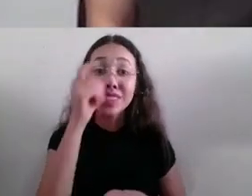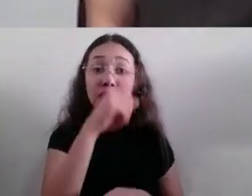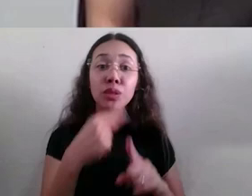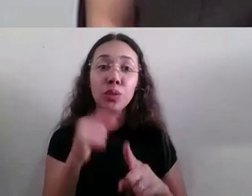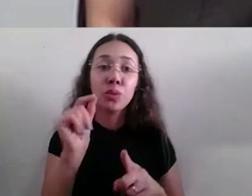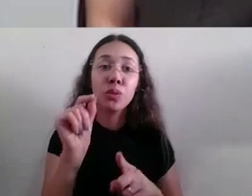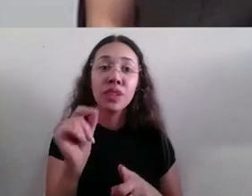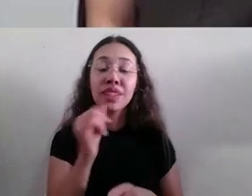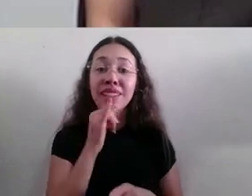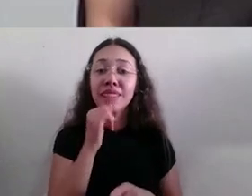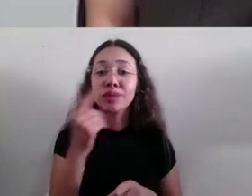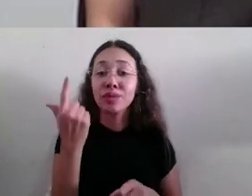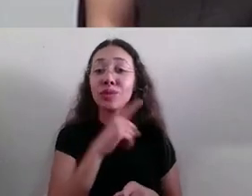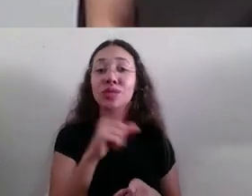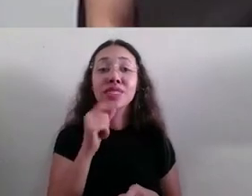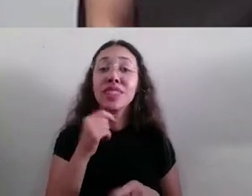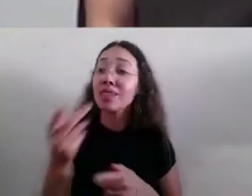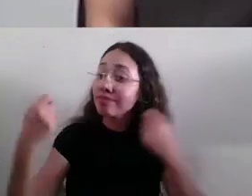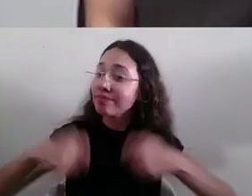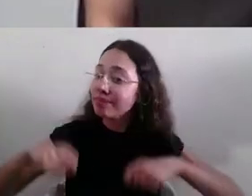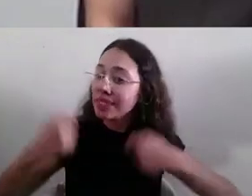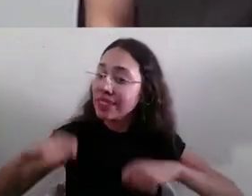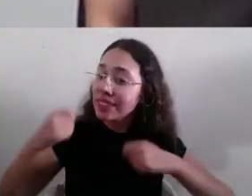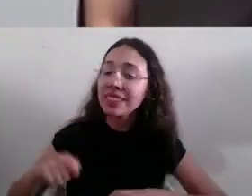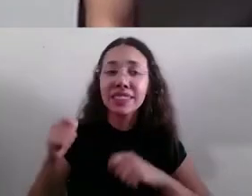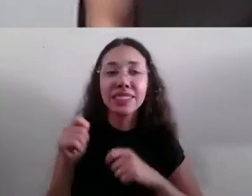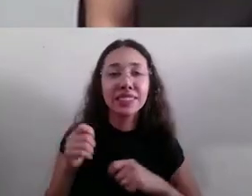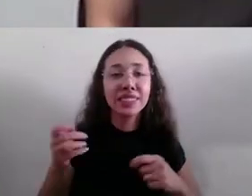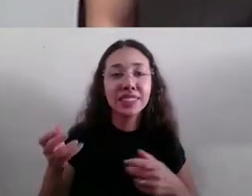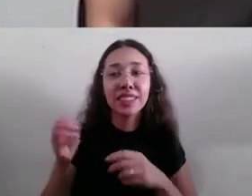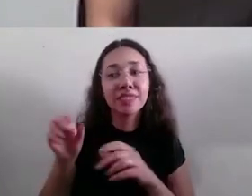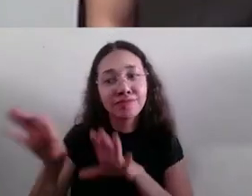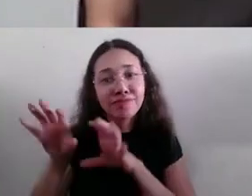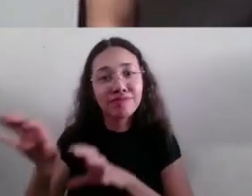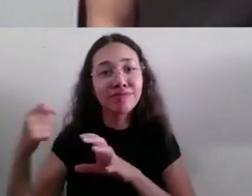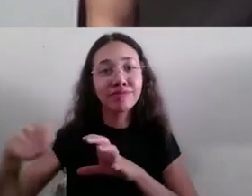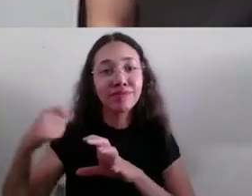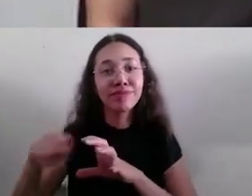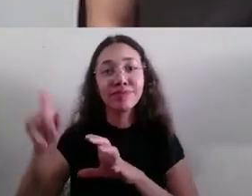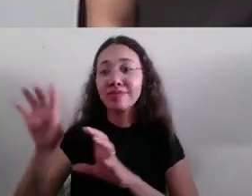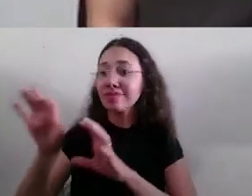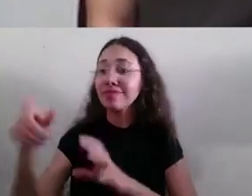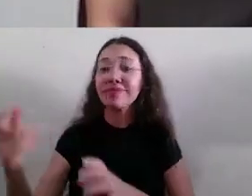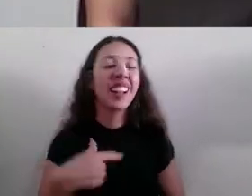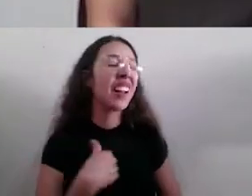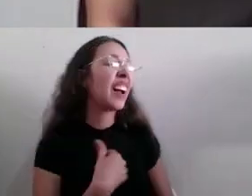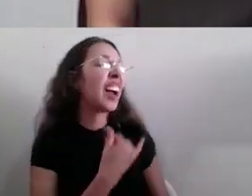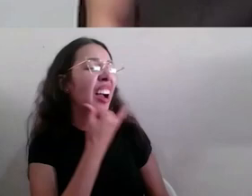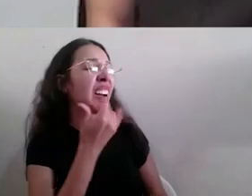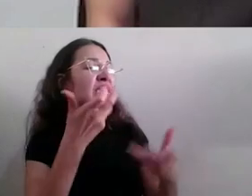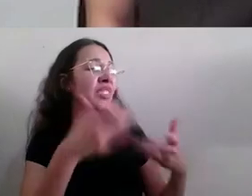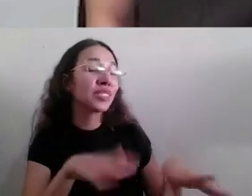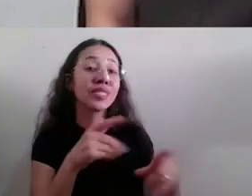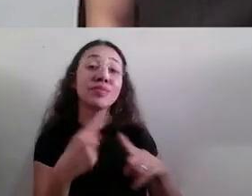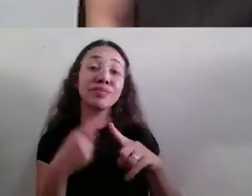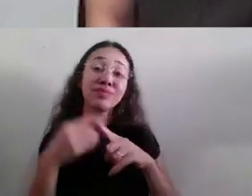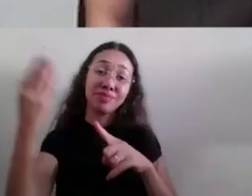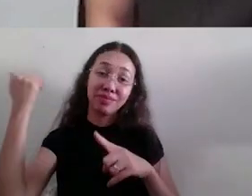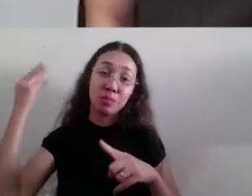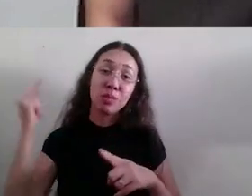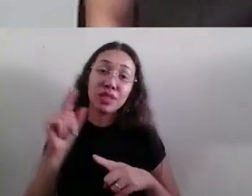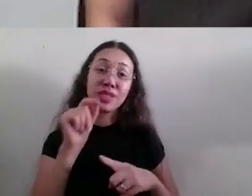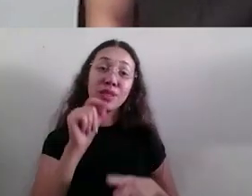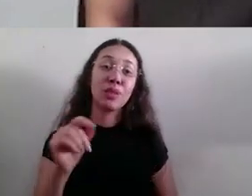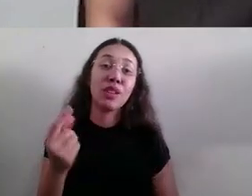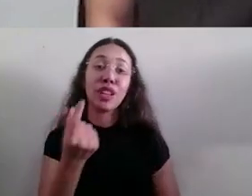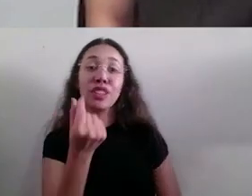os peritos a realizar e participar desses mutirões. Porque nós estávamos num contexto de restrição orçamentária, então não se sabia quando esses peritos